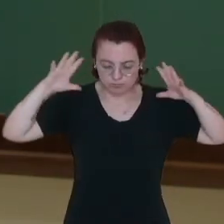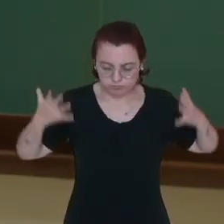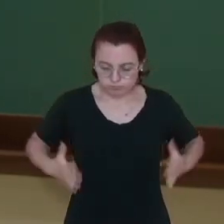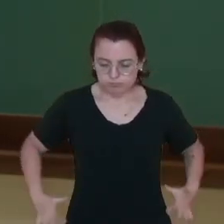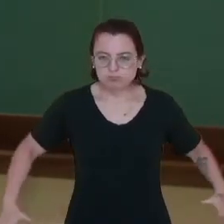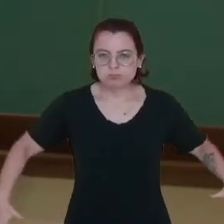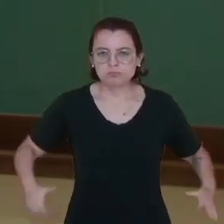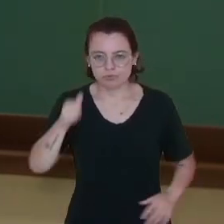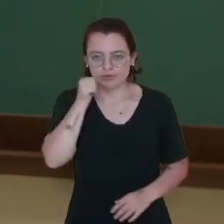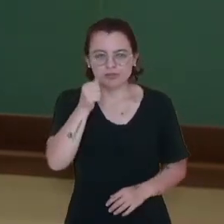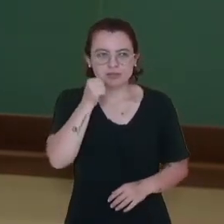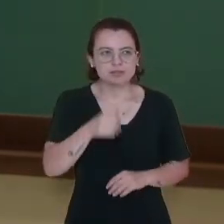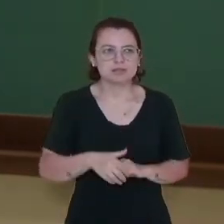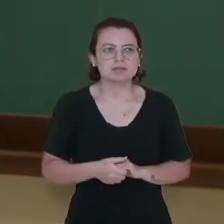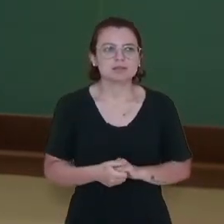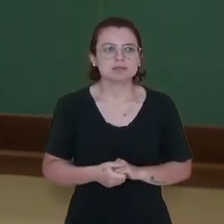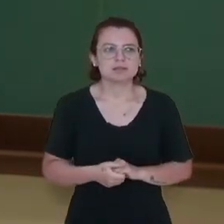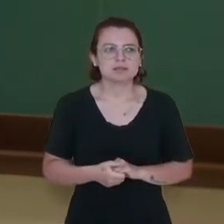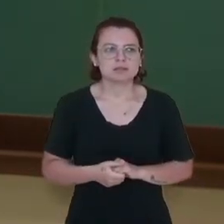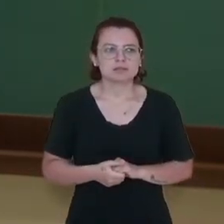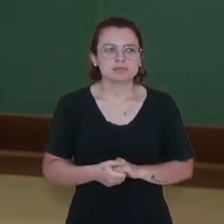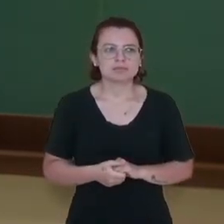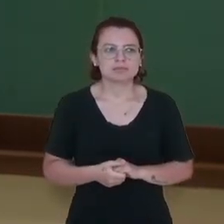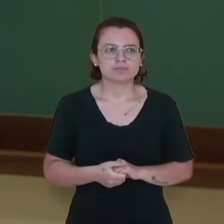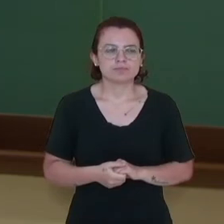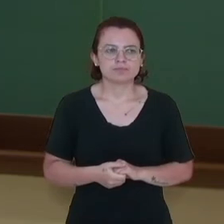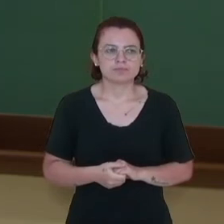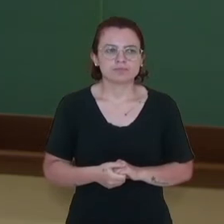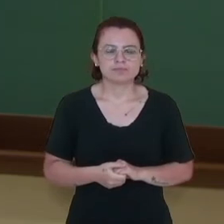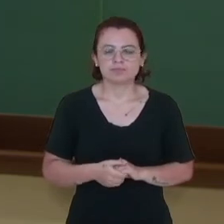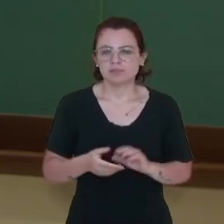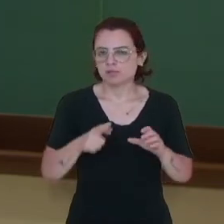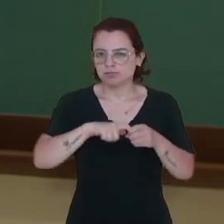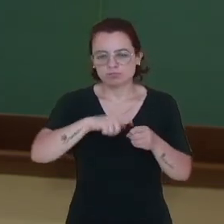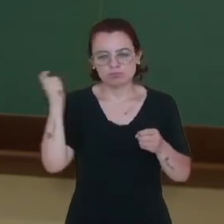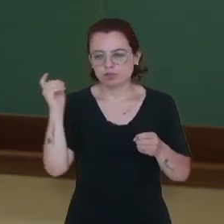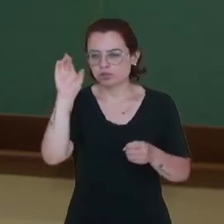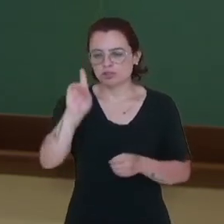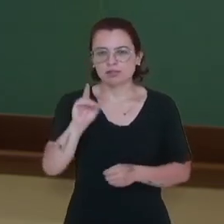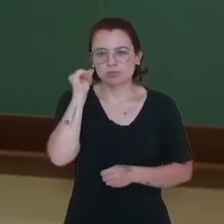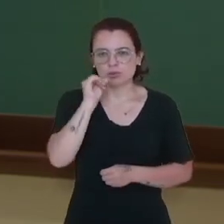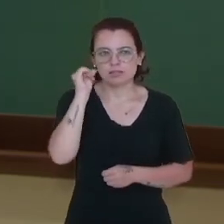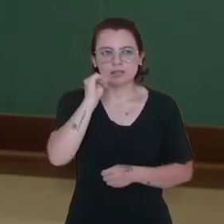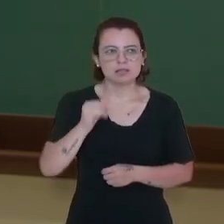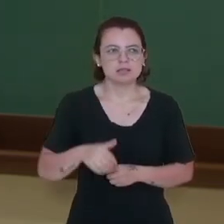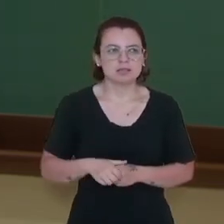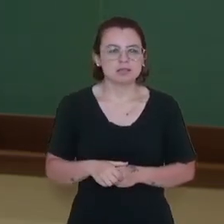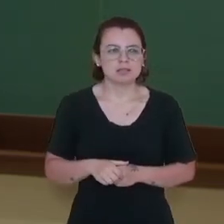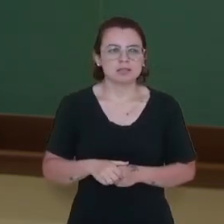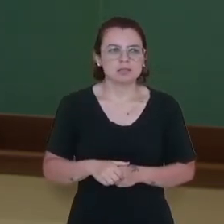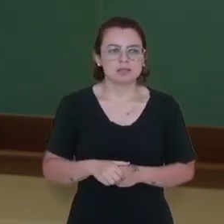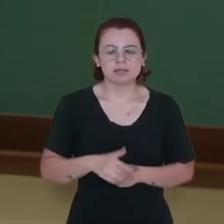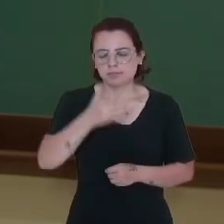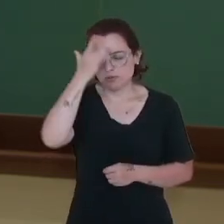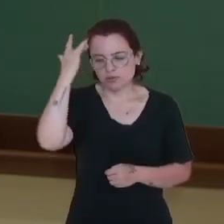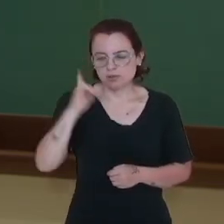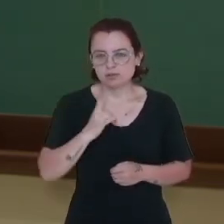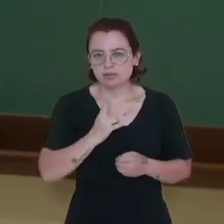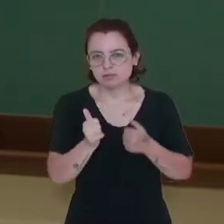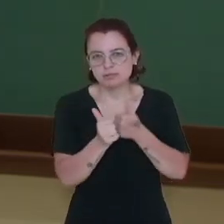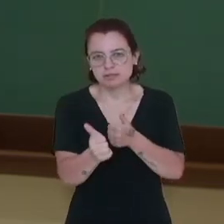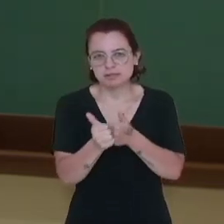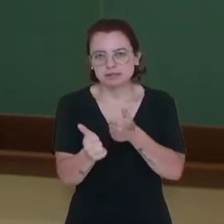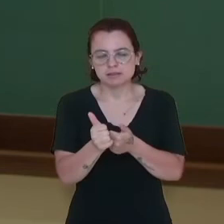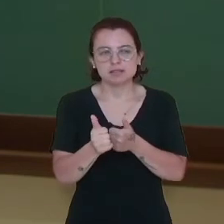usar, né, e cobrir todo o rosto, tirou os direitos das mulheres, as pessoas foram perseguidas por